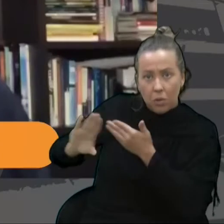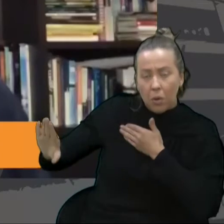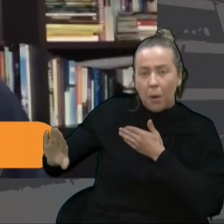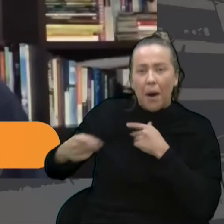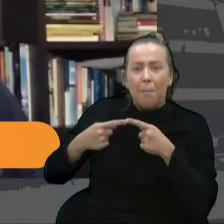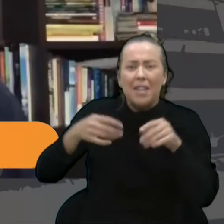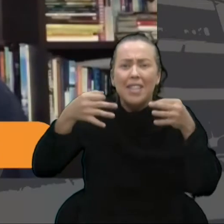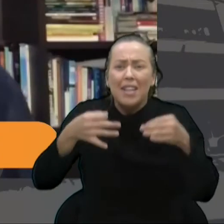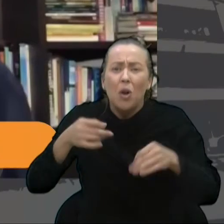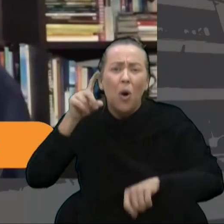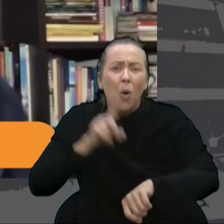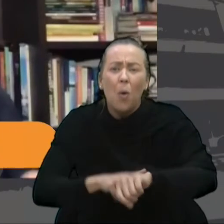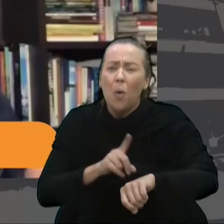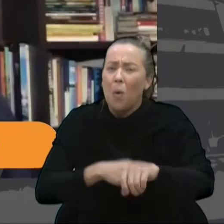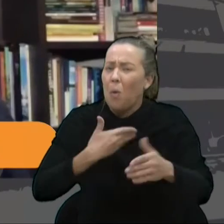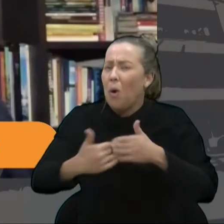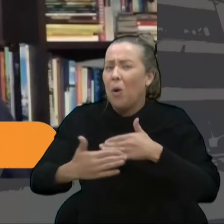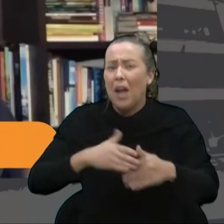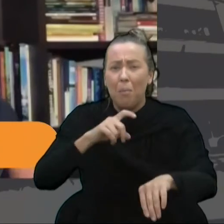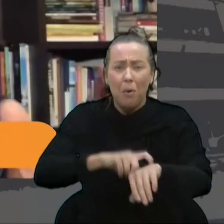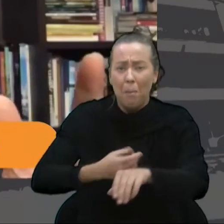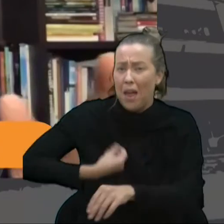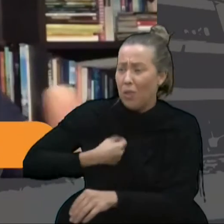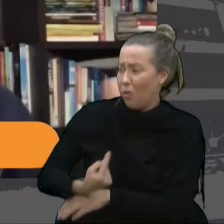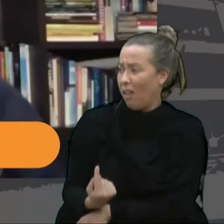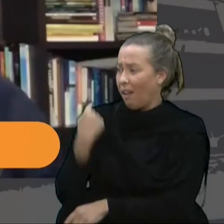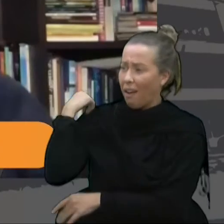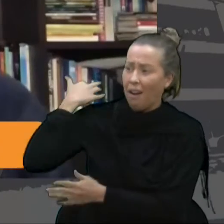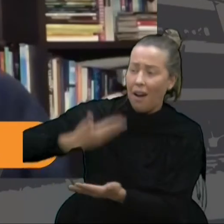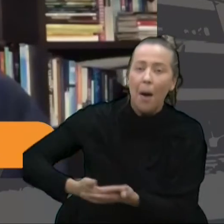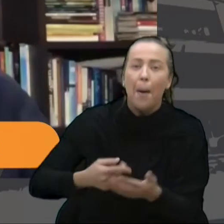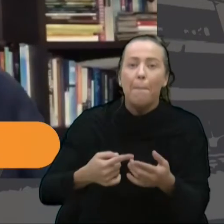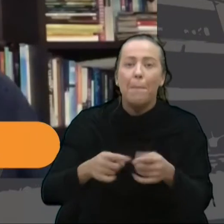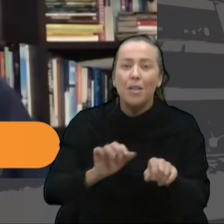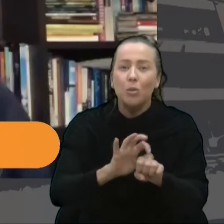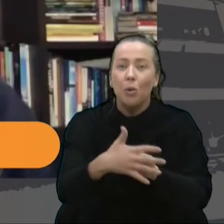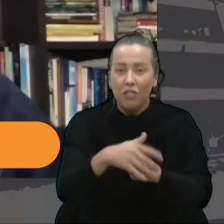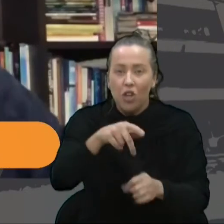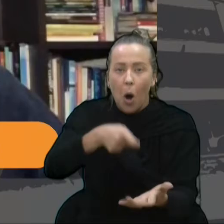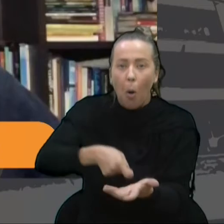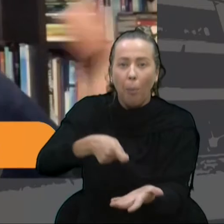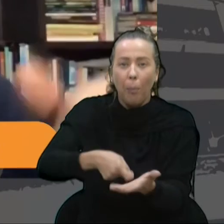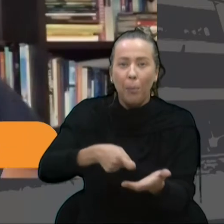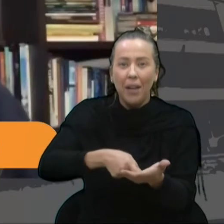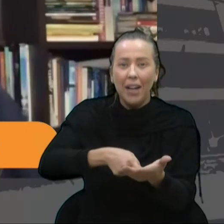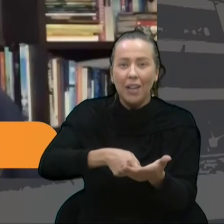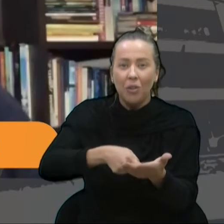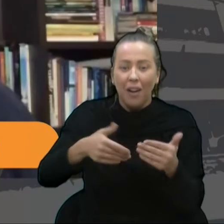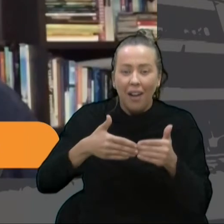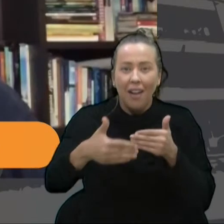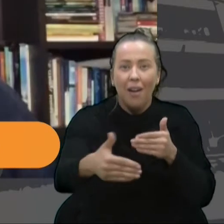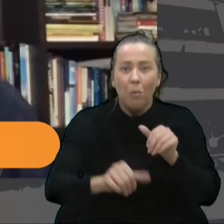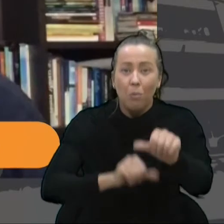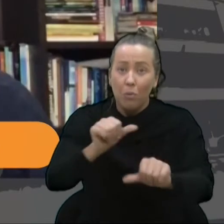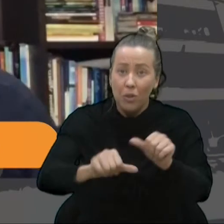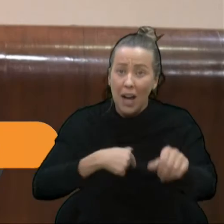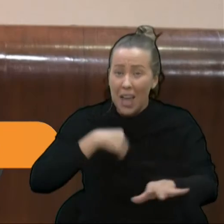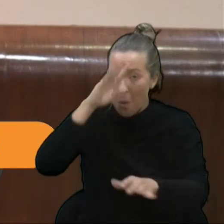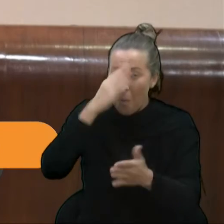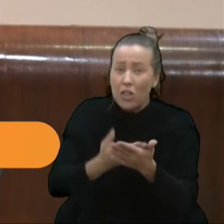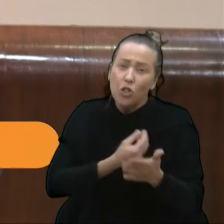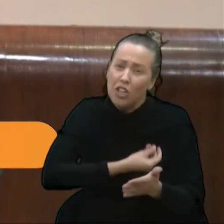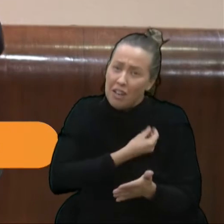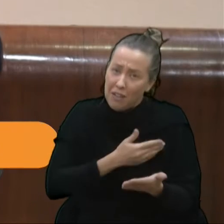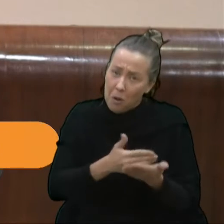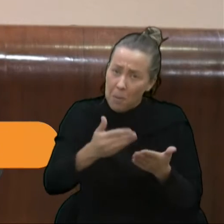época. Mas a pandemia está impondo esses hábitos, pode ser que isso a vida fique melhor. Alexandre, eu vou te perguntar uma